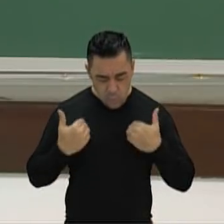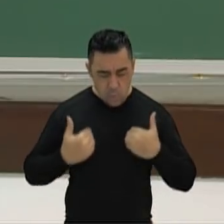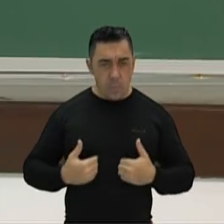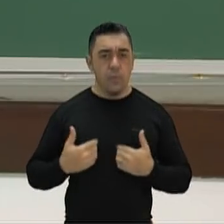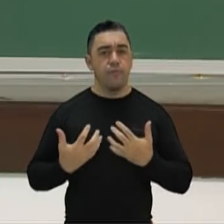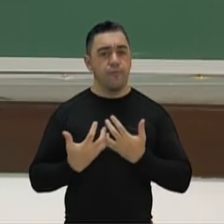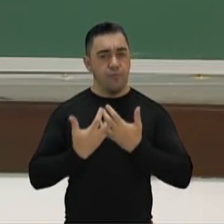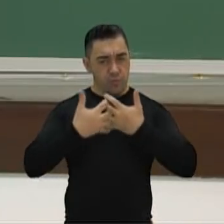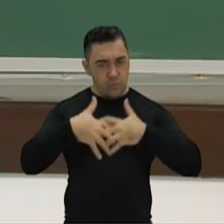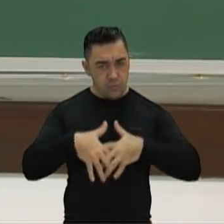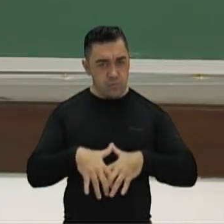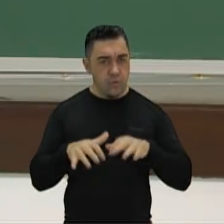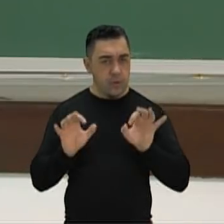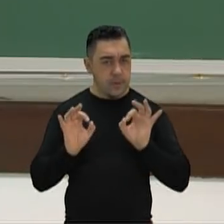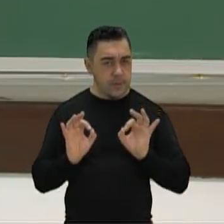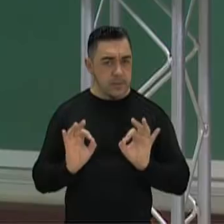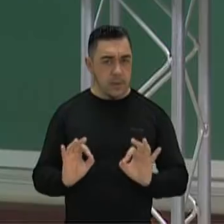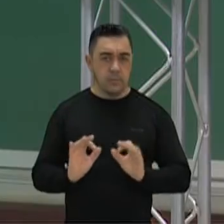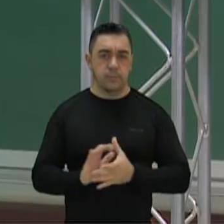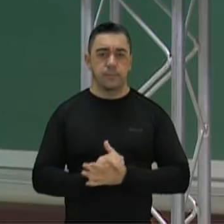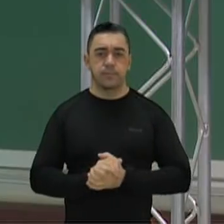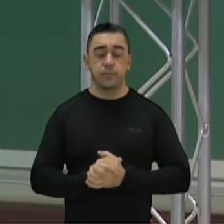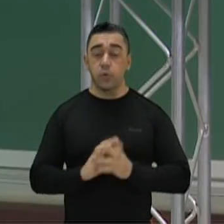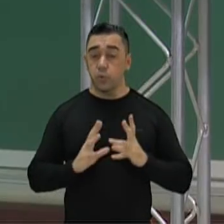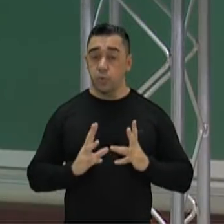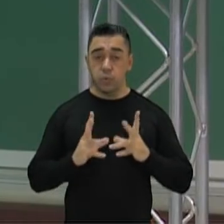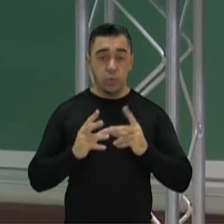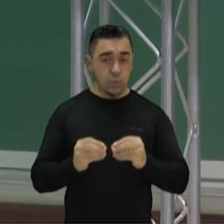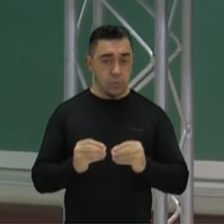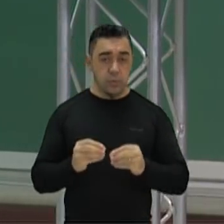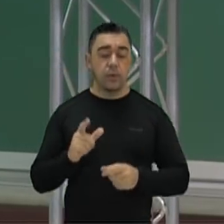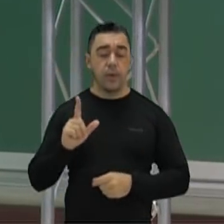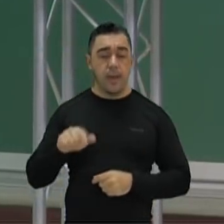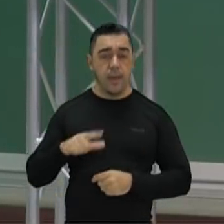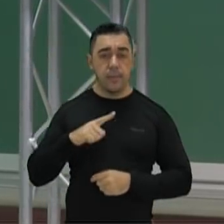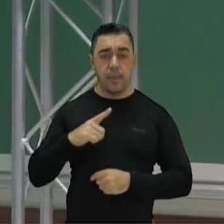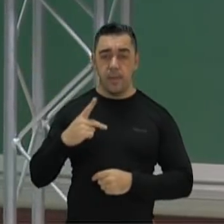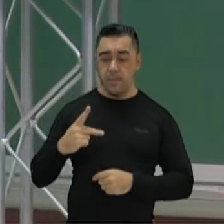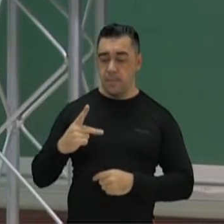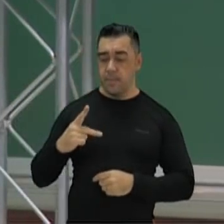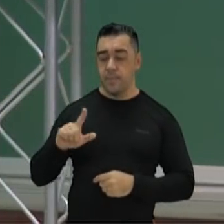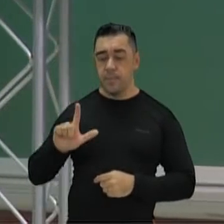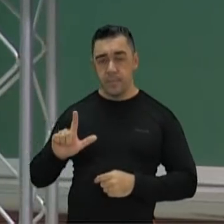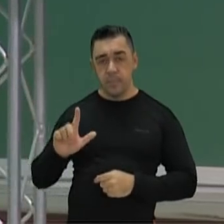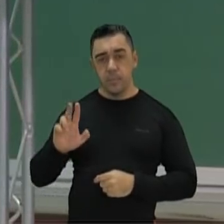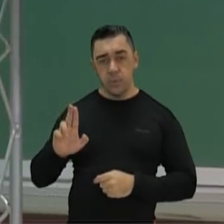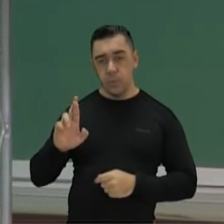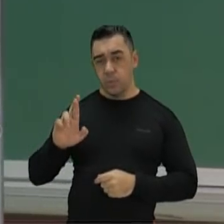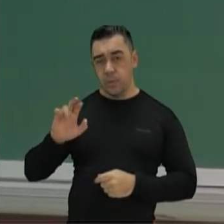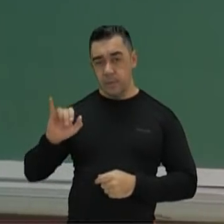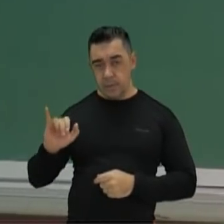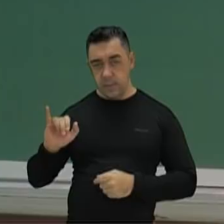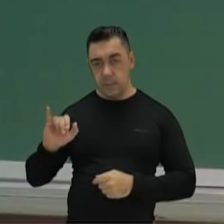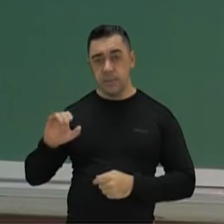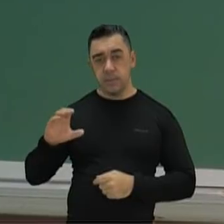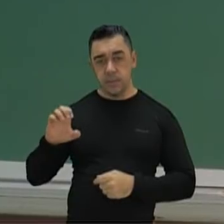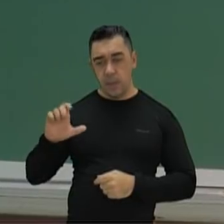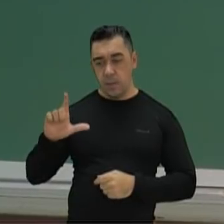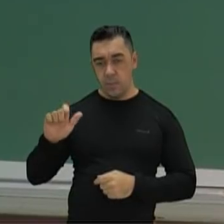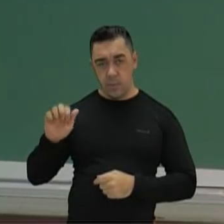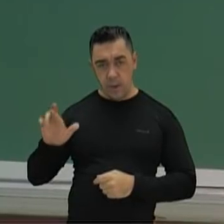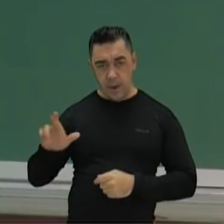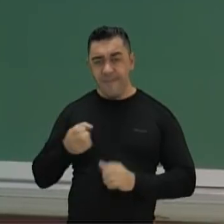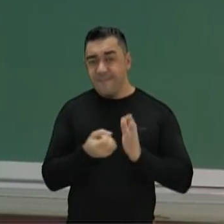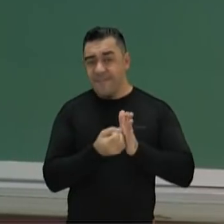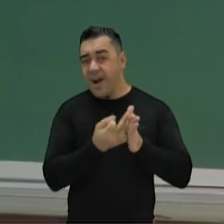funcione corretamente. Então, todo ser vivo que é pluricelular, que tem várias células no seu corpo,